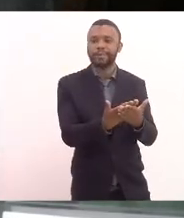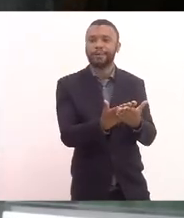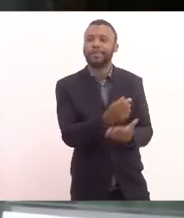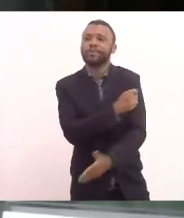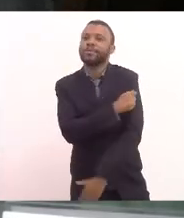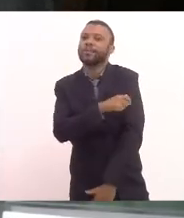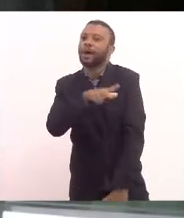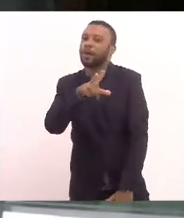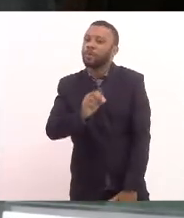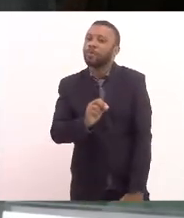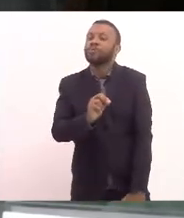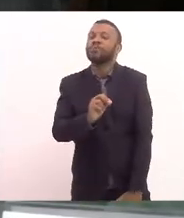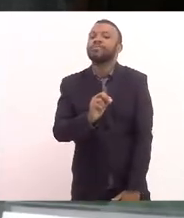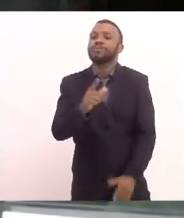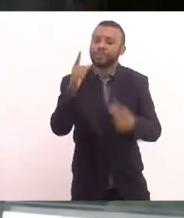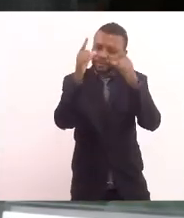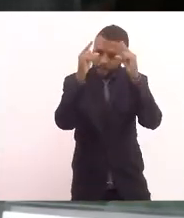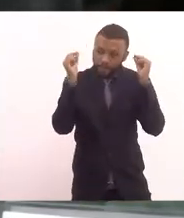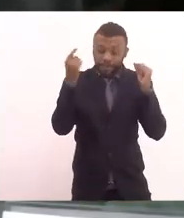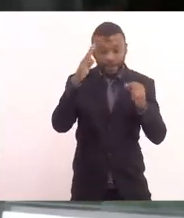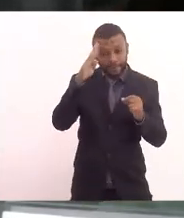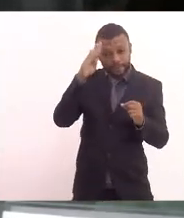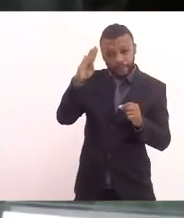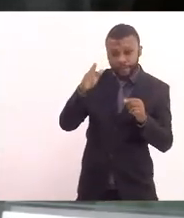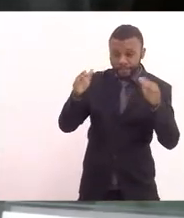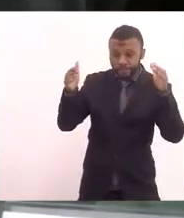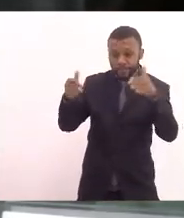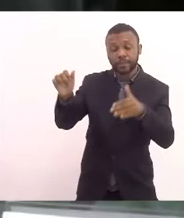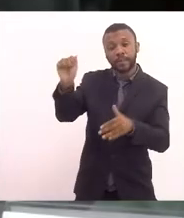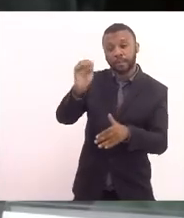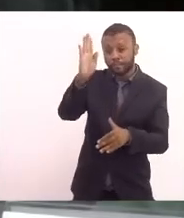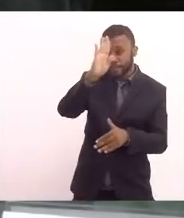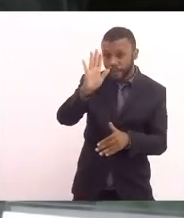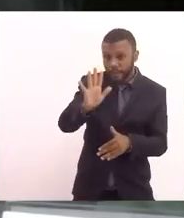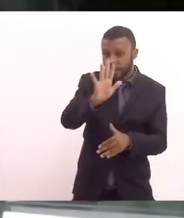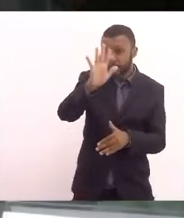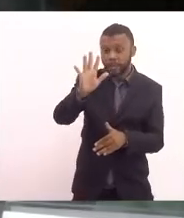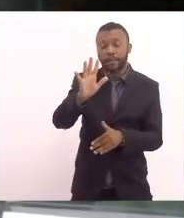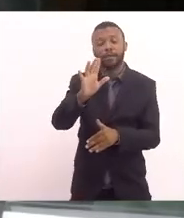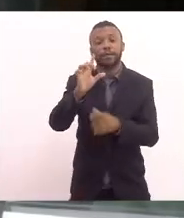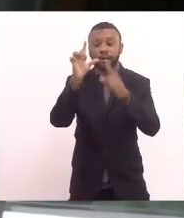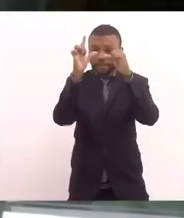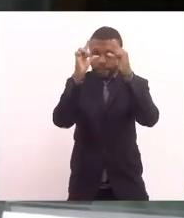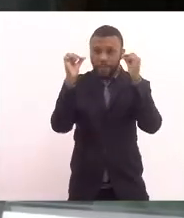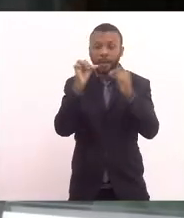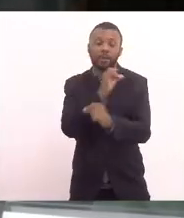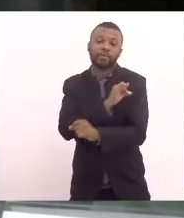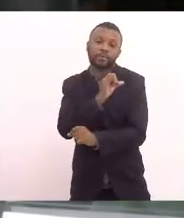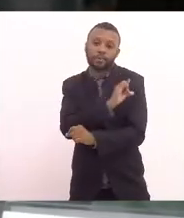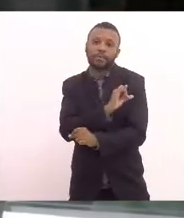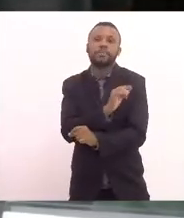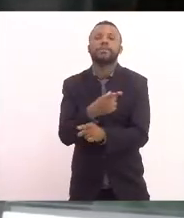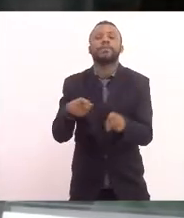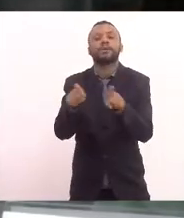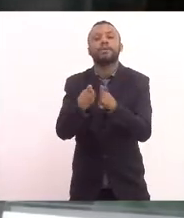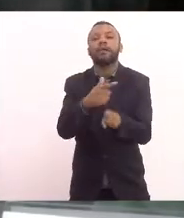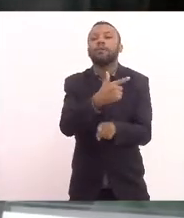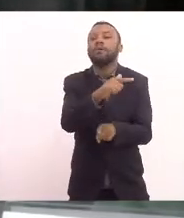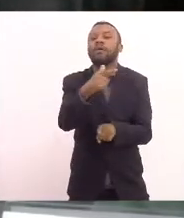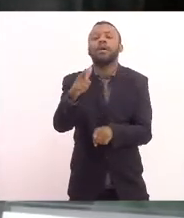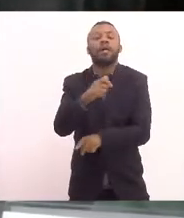os estudantes do Comitê Estudantil da Associação Brasileira de Enfermagem Rio de Janeiro, e dos demais estudantes